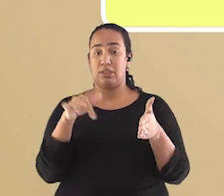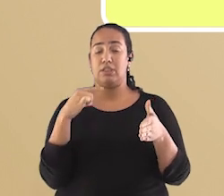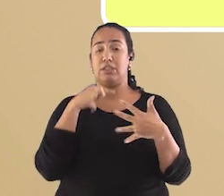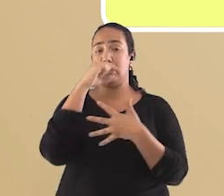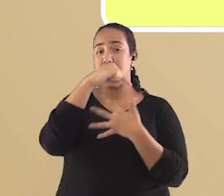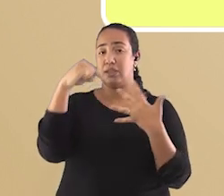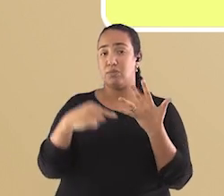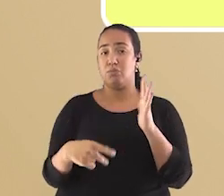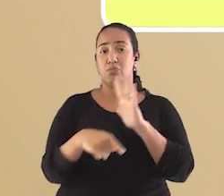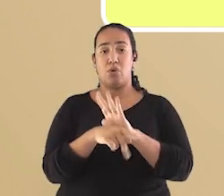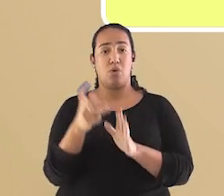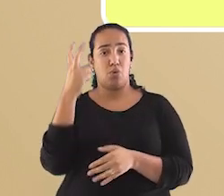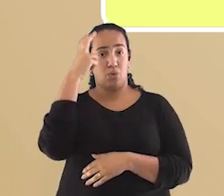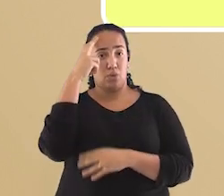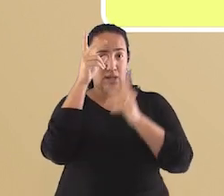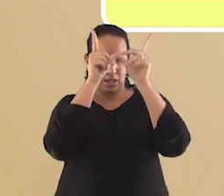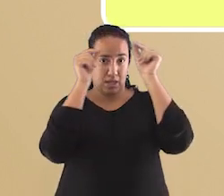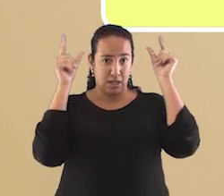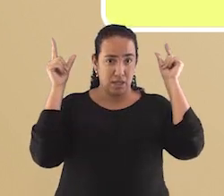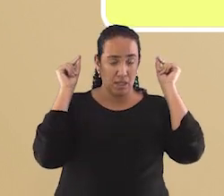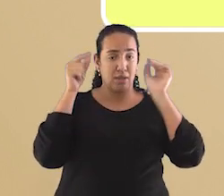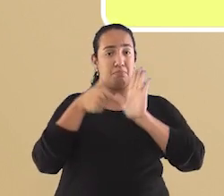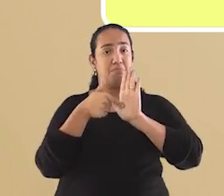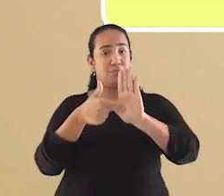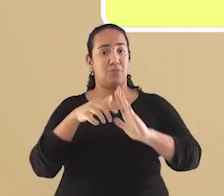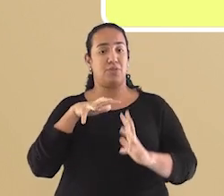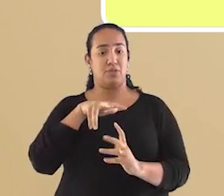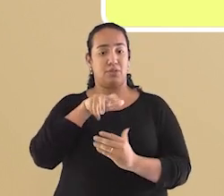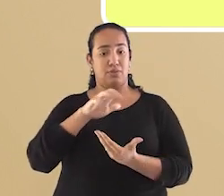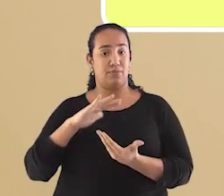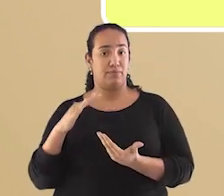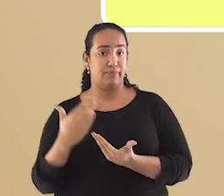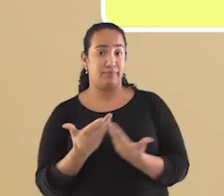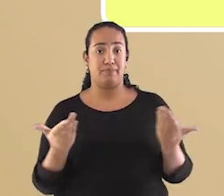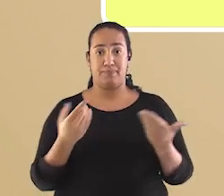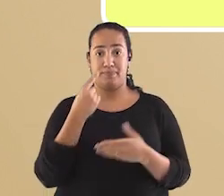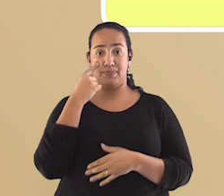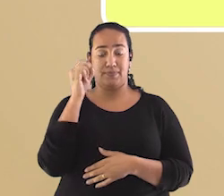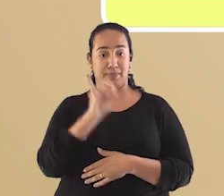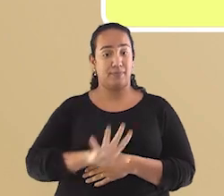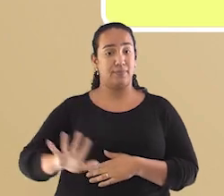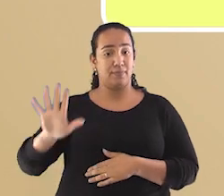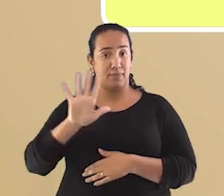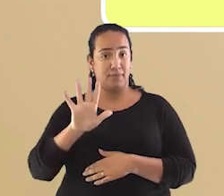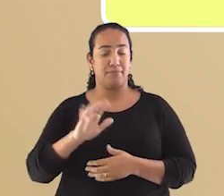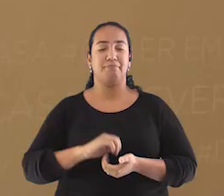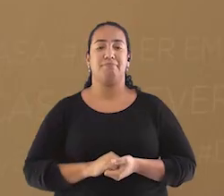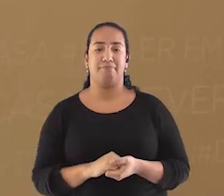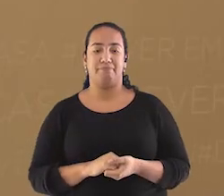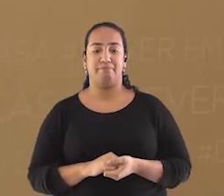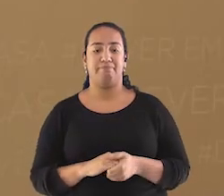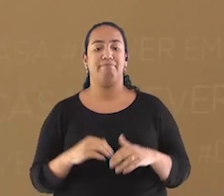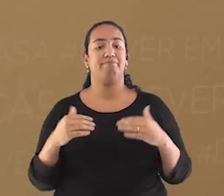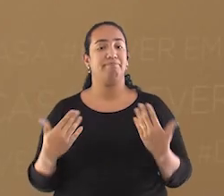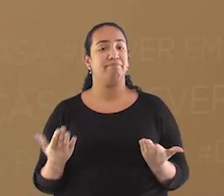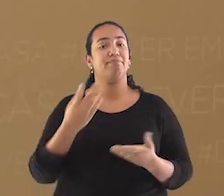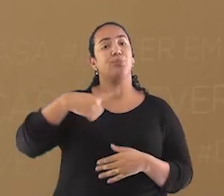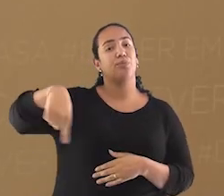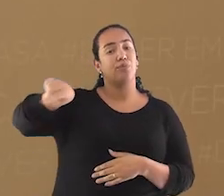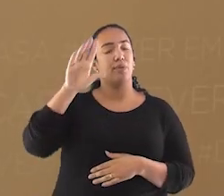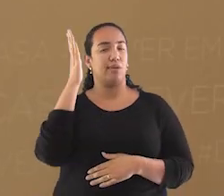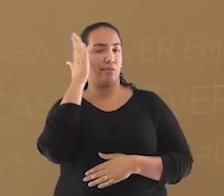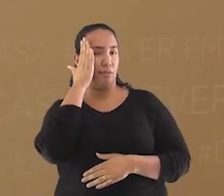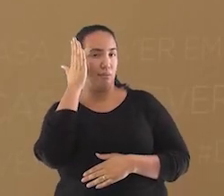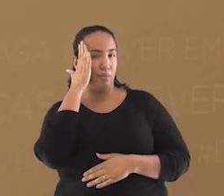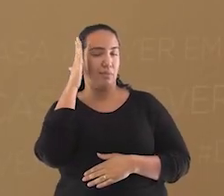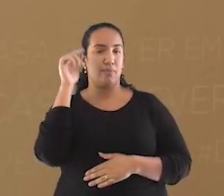grega foram levados ao Oriente. Da imagem que aparece na sua TV estão as ruínas do templo de Ártemis, em Éfeso. Nós sabemos que